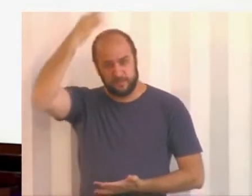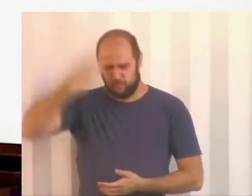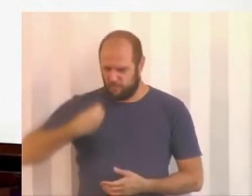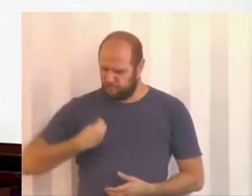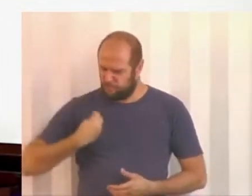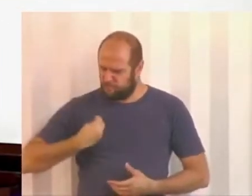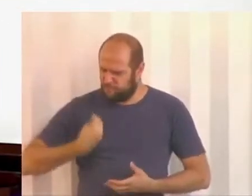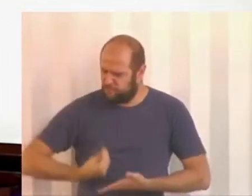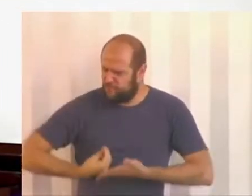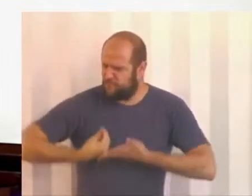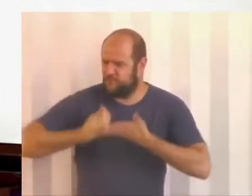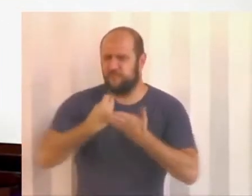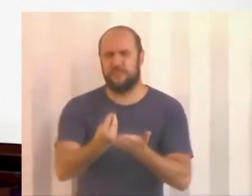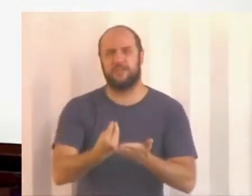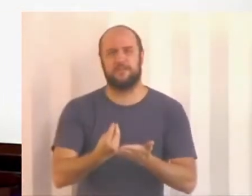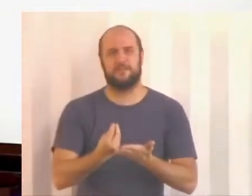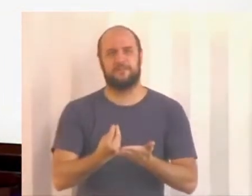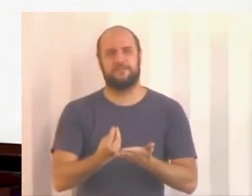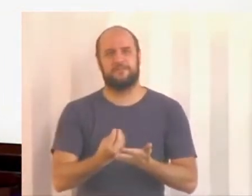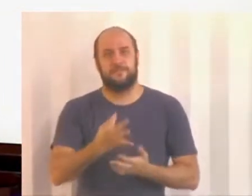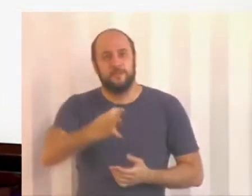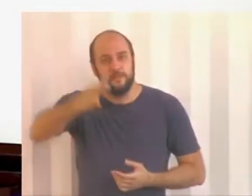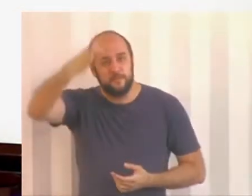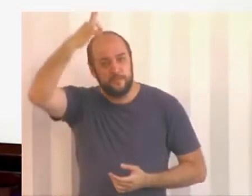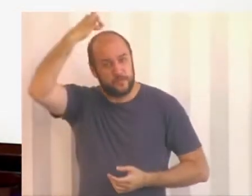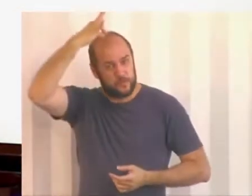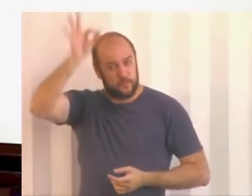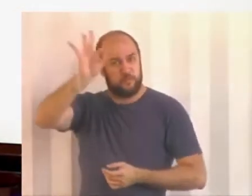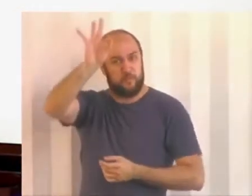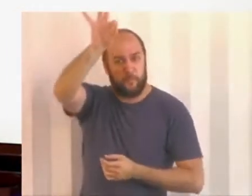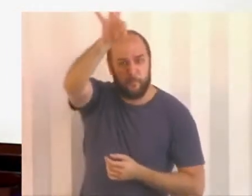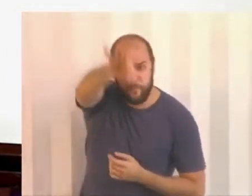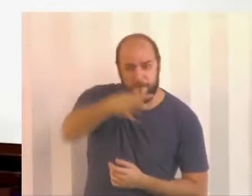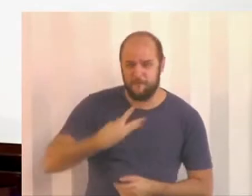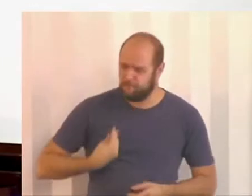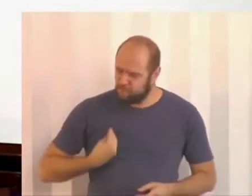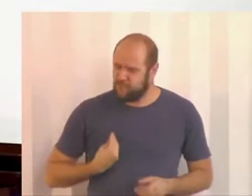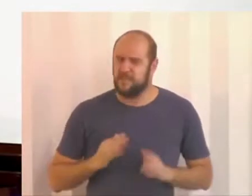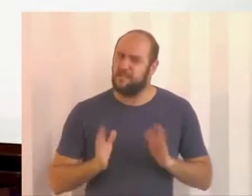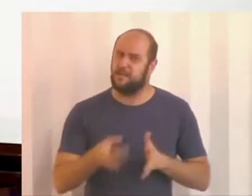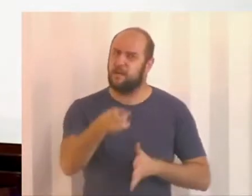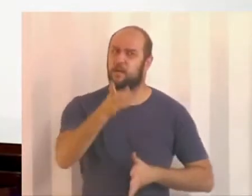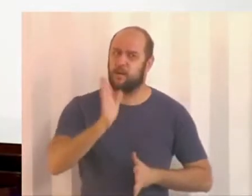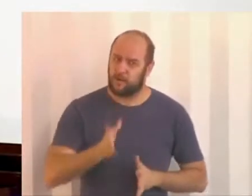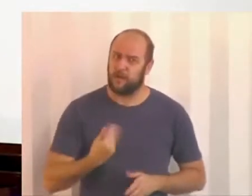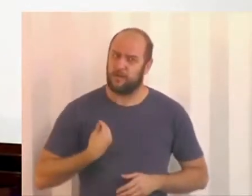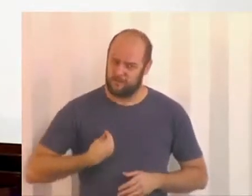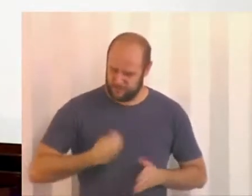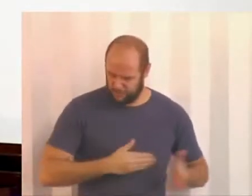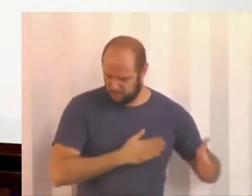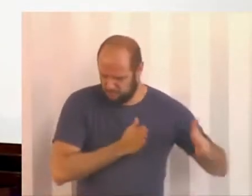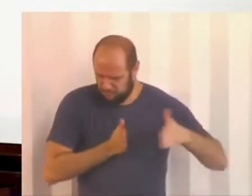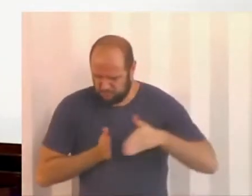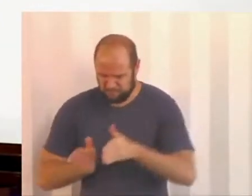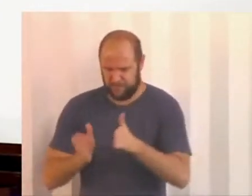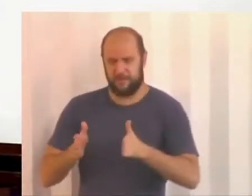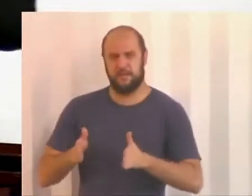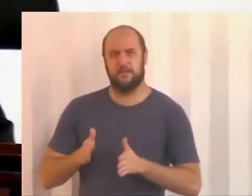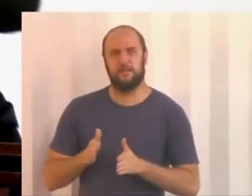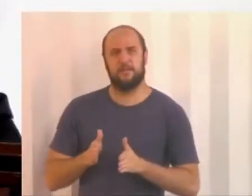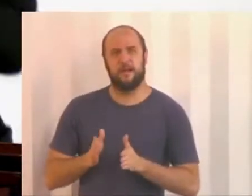Você tem o Espírito Santo que te deu vida, e agora você pode viver nesta